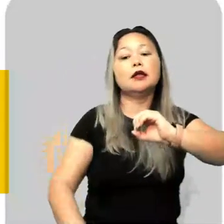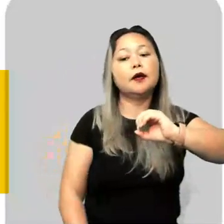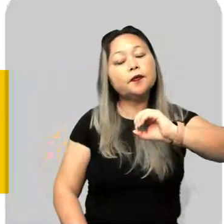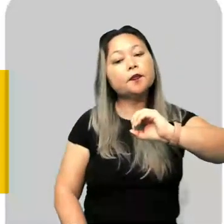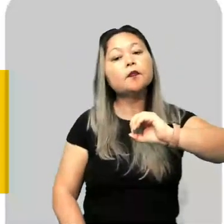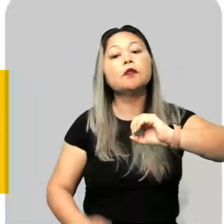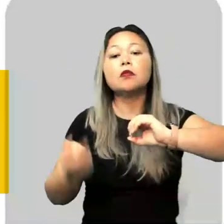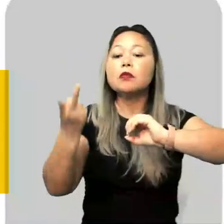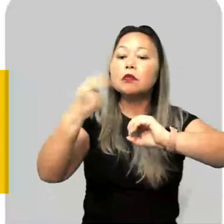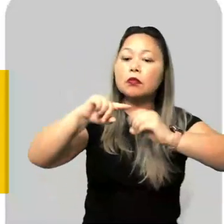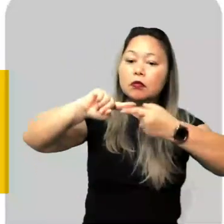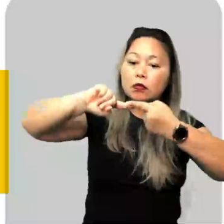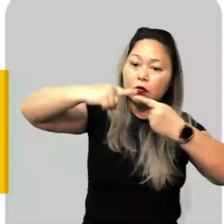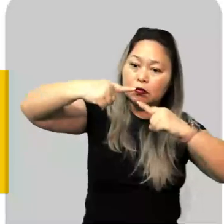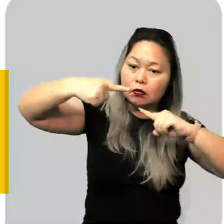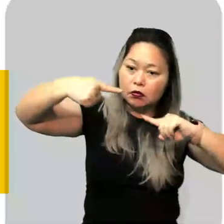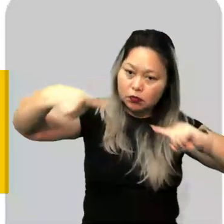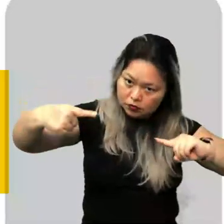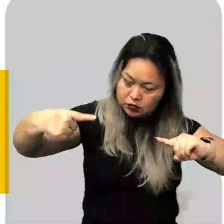DNA, ácido